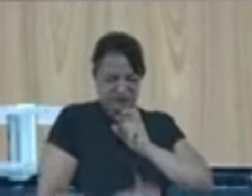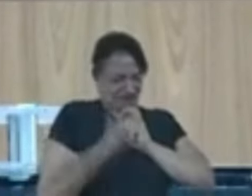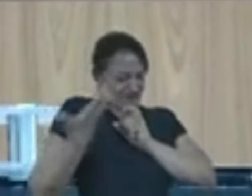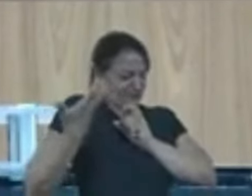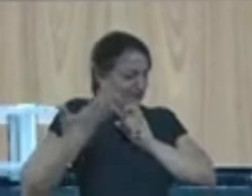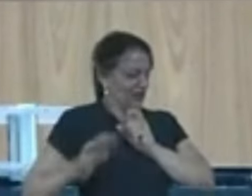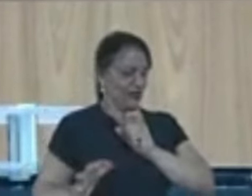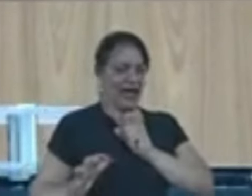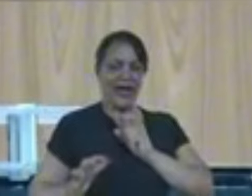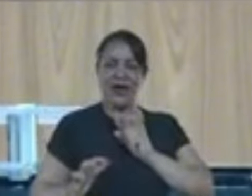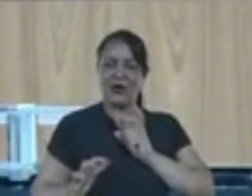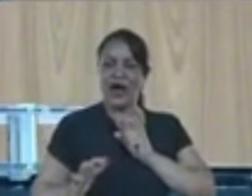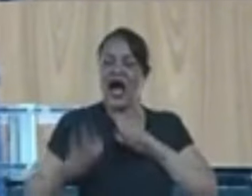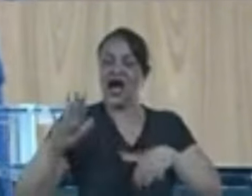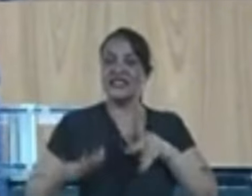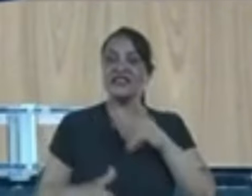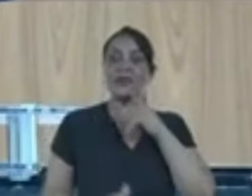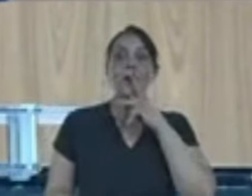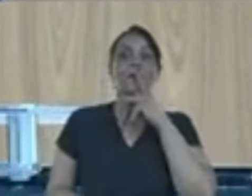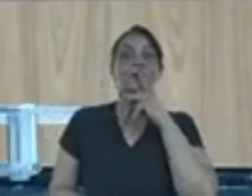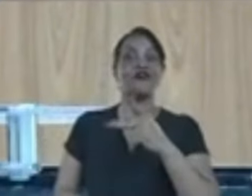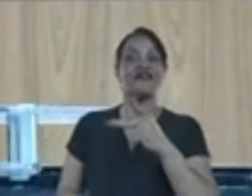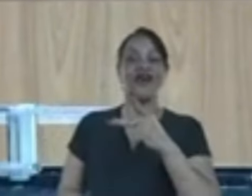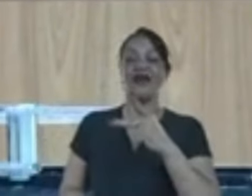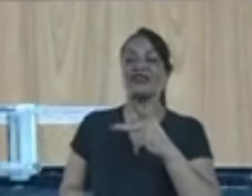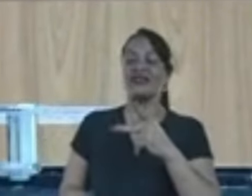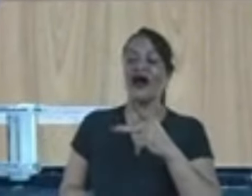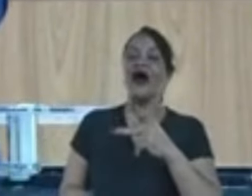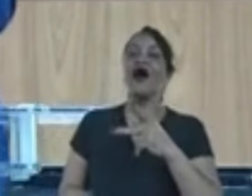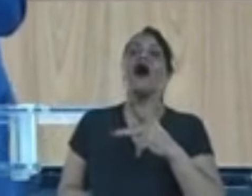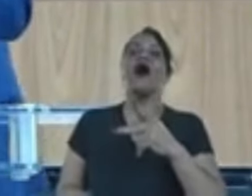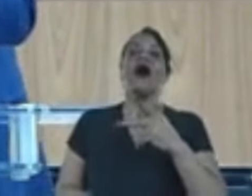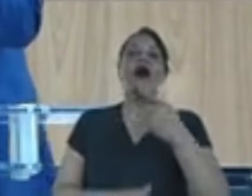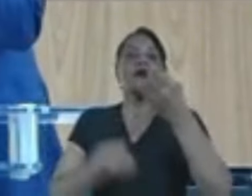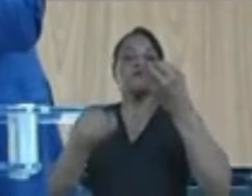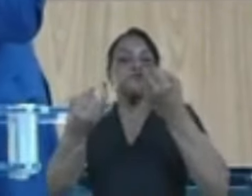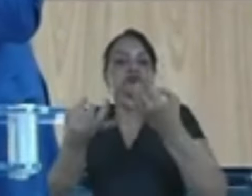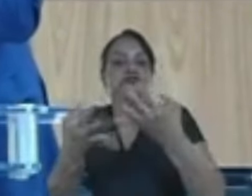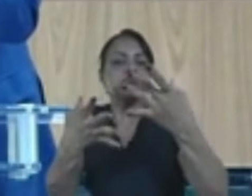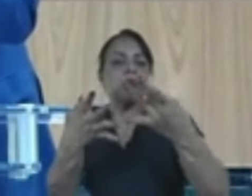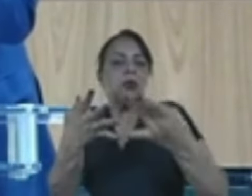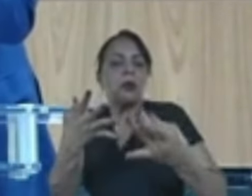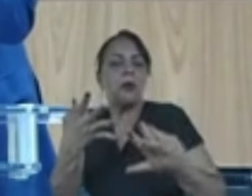pela boca daquele que está acima de você. Não perca o seu rumo.